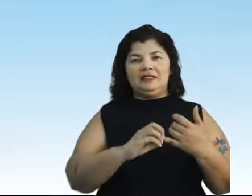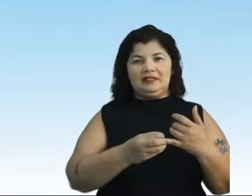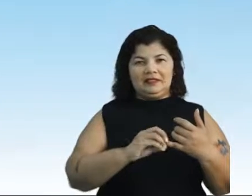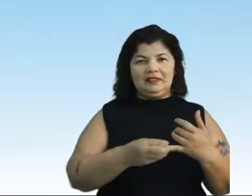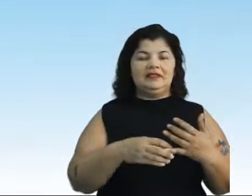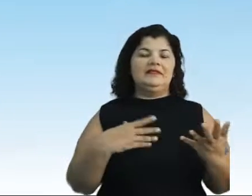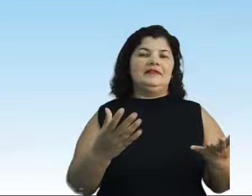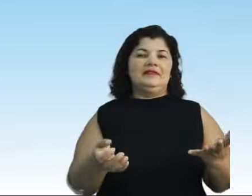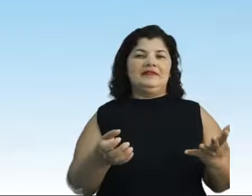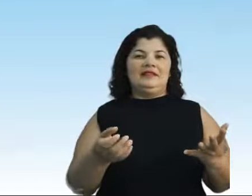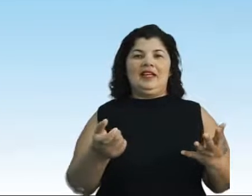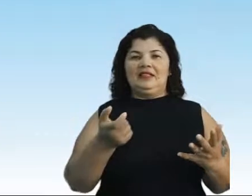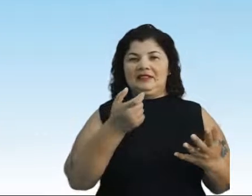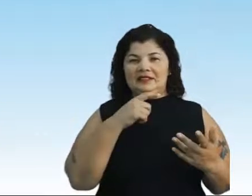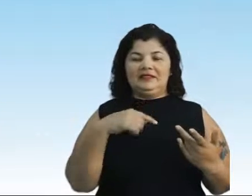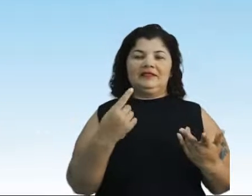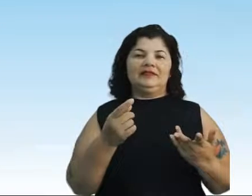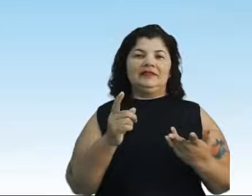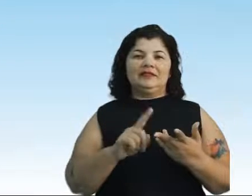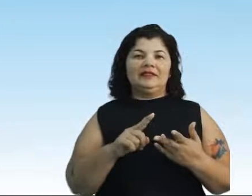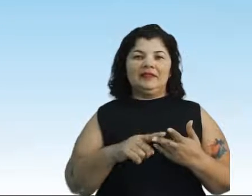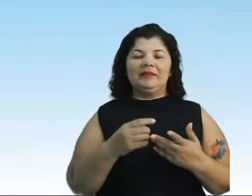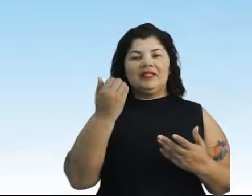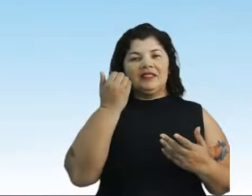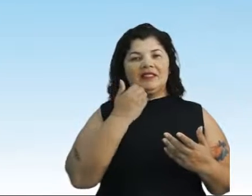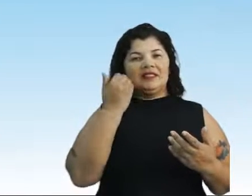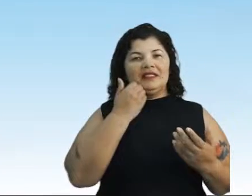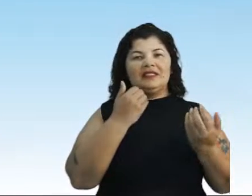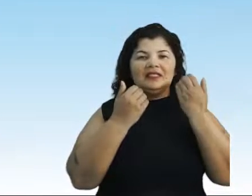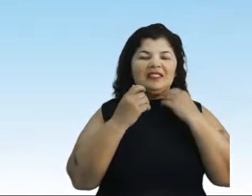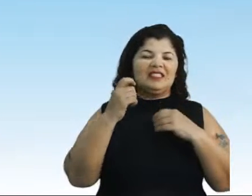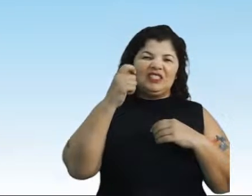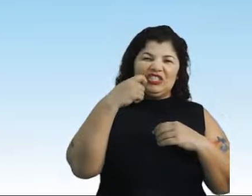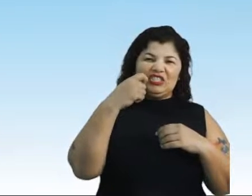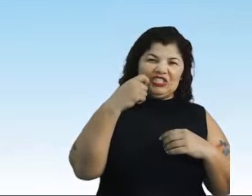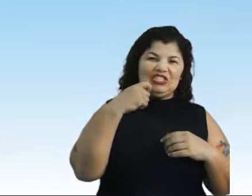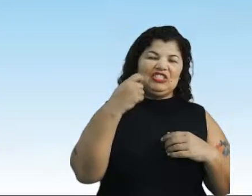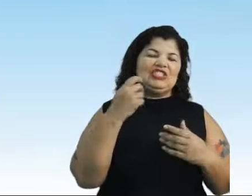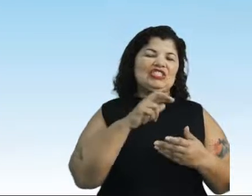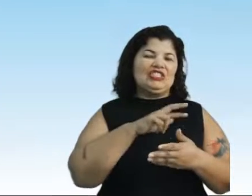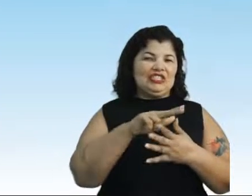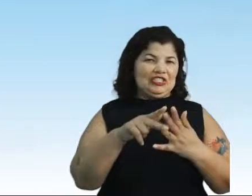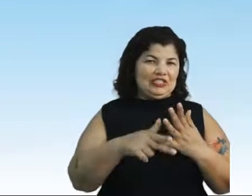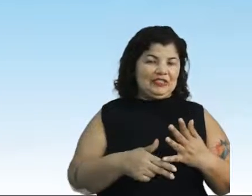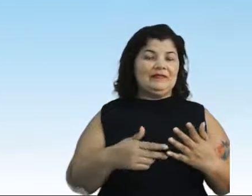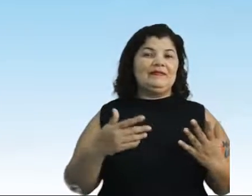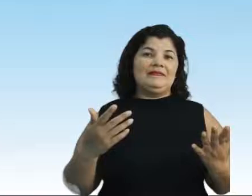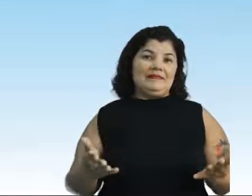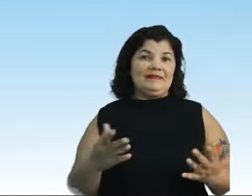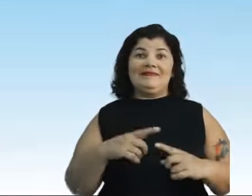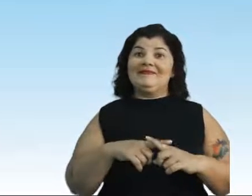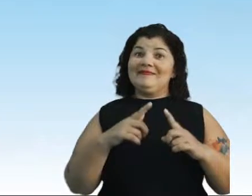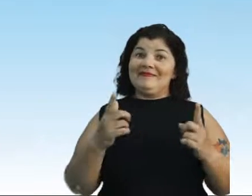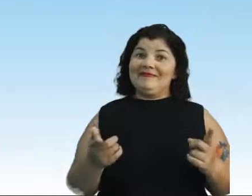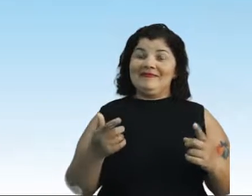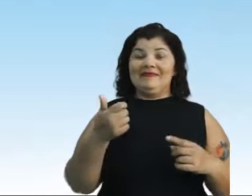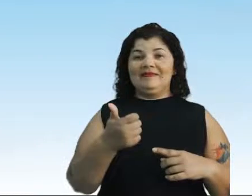também funcionava como barbearia, atendimento a dentista e outros serviços. Mas,